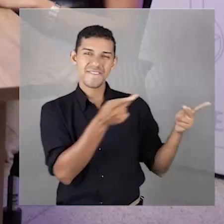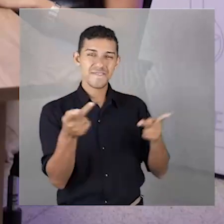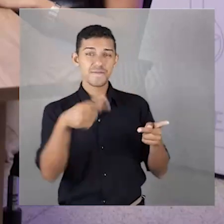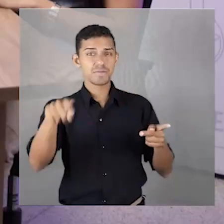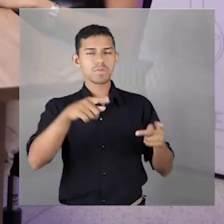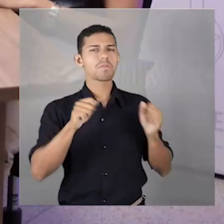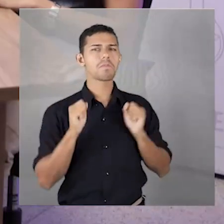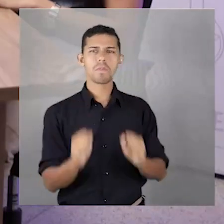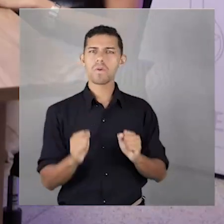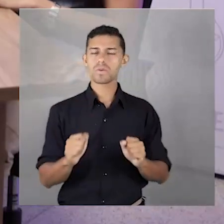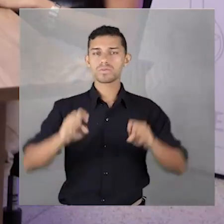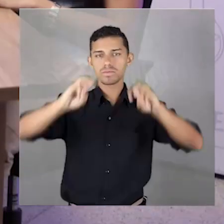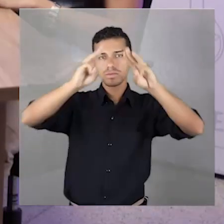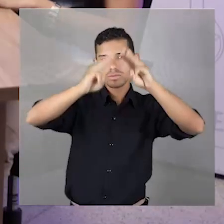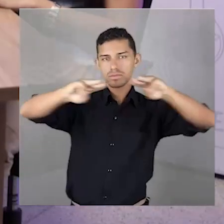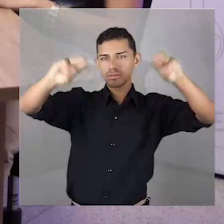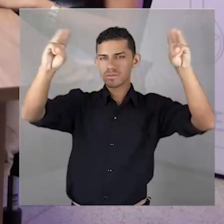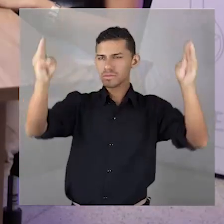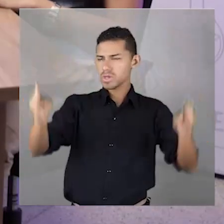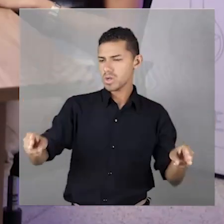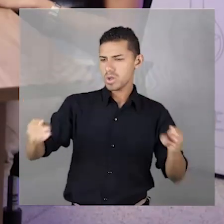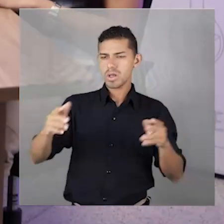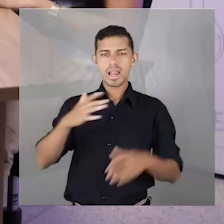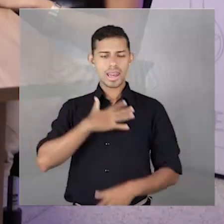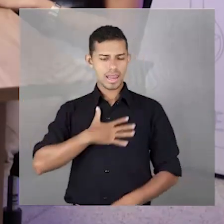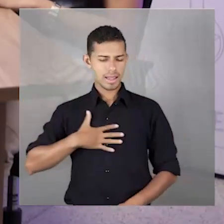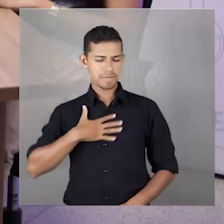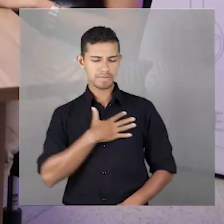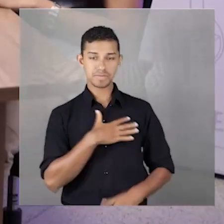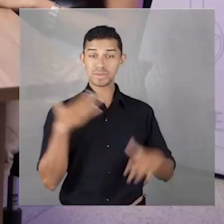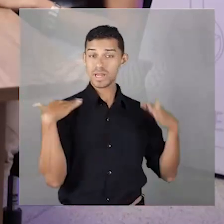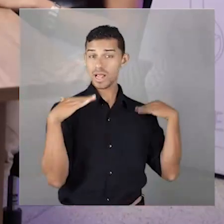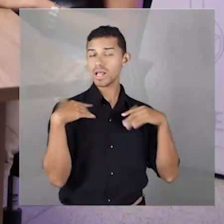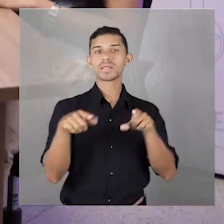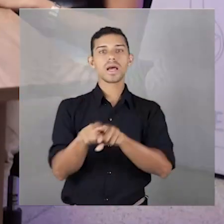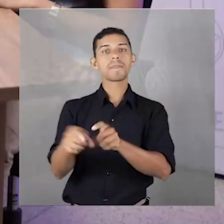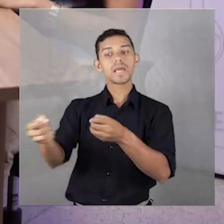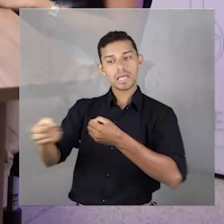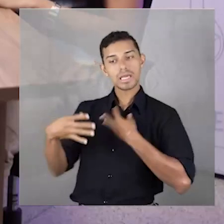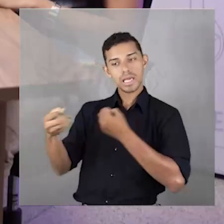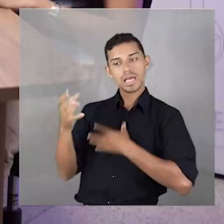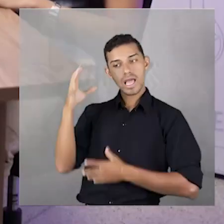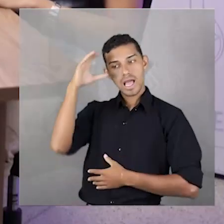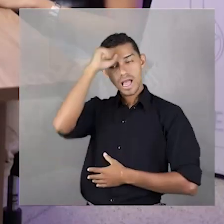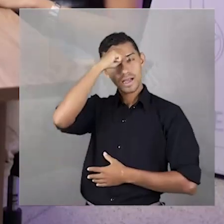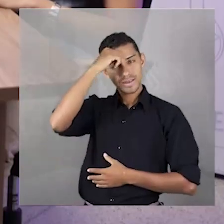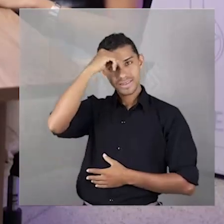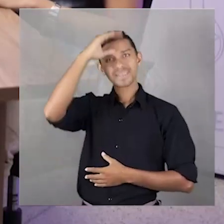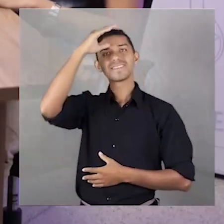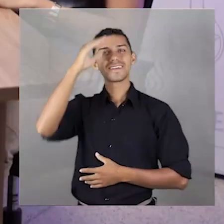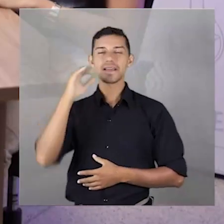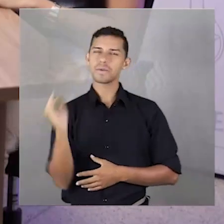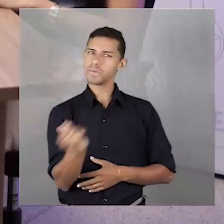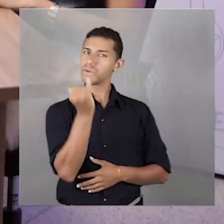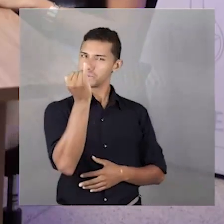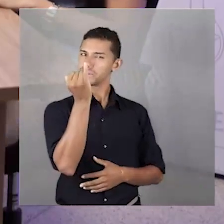para visitar, porque o museu, além de um espaço de lazer, é um espaço de educação. Isso é muito importante. Isso é